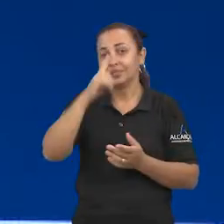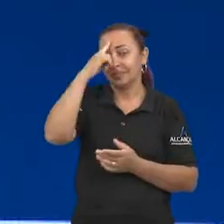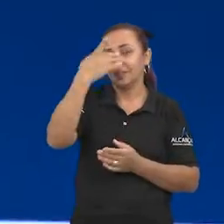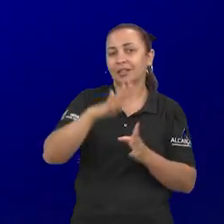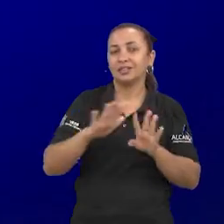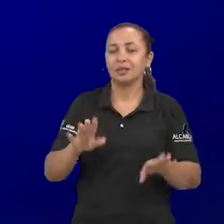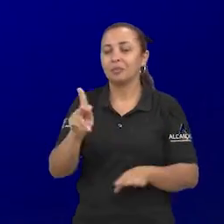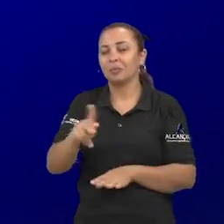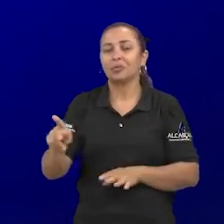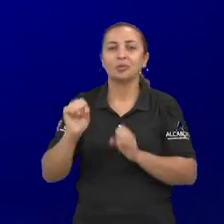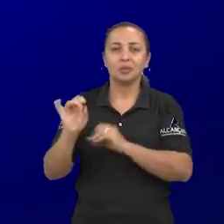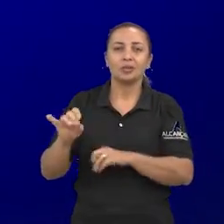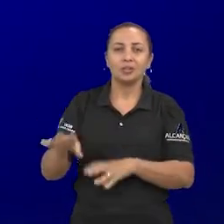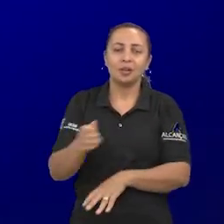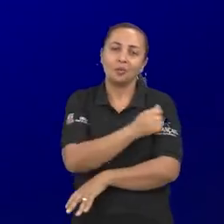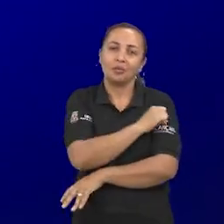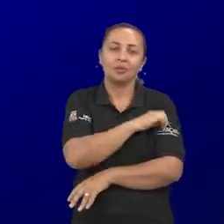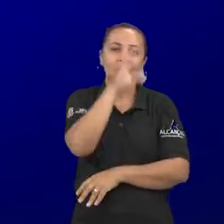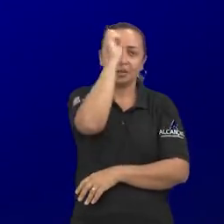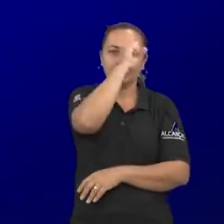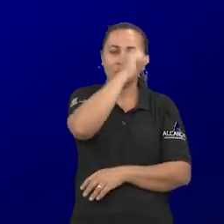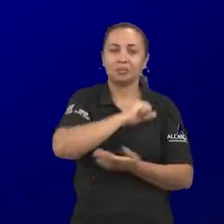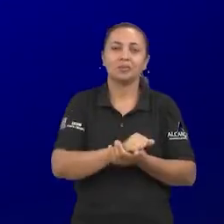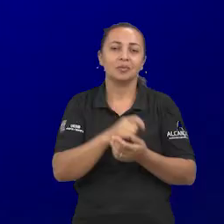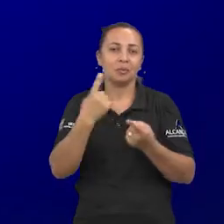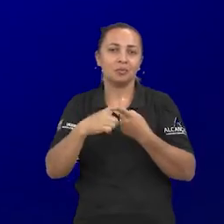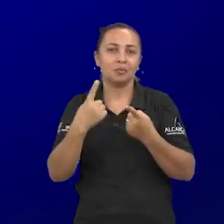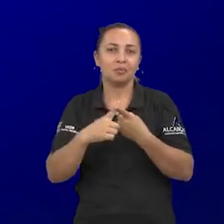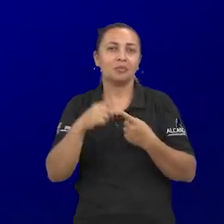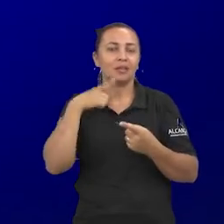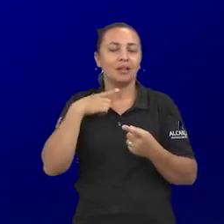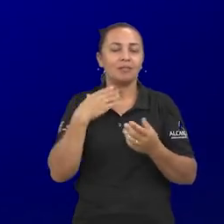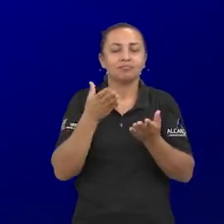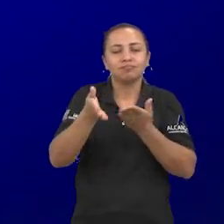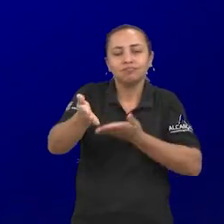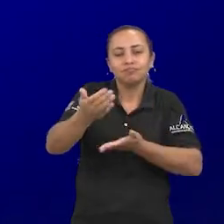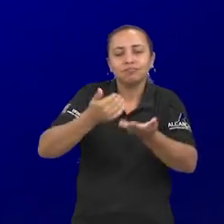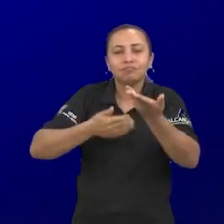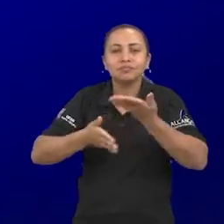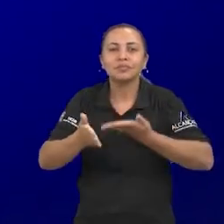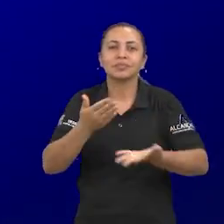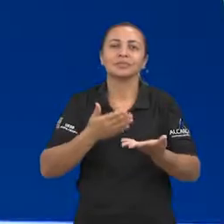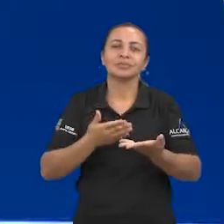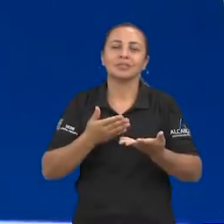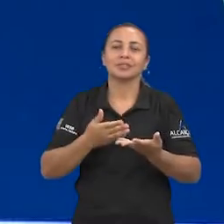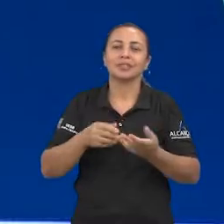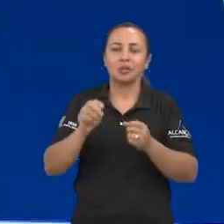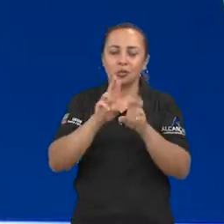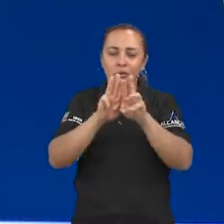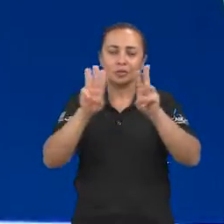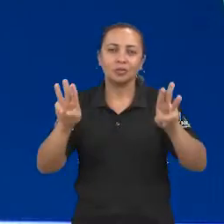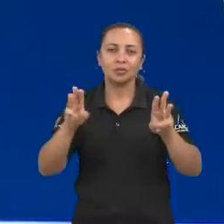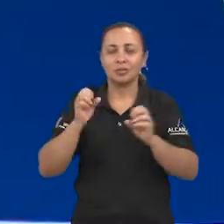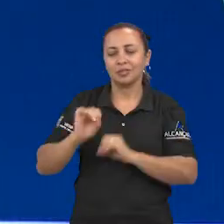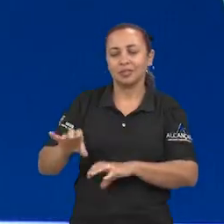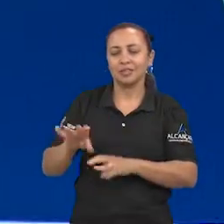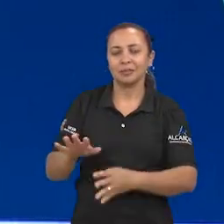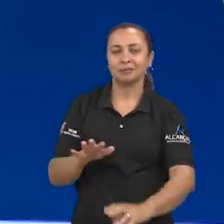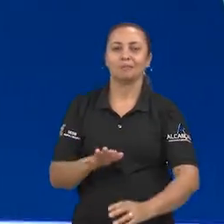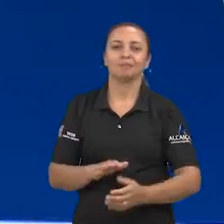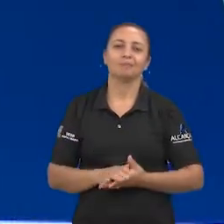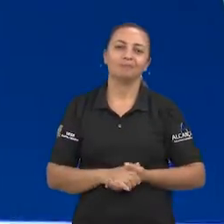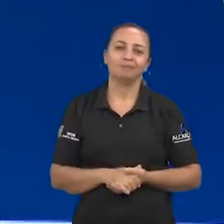essa, o professor ensinar e o aluno aprender por meio de uma ferramenta lúdica, interativa, dinâmica, por meio de um software educacional.